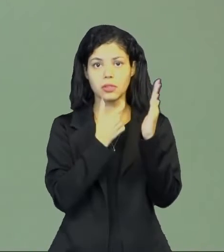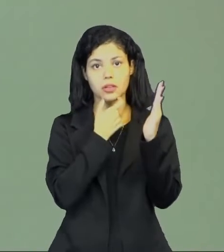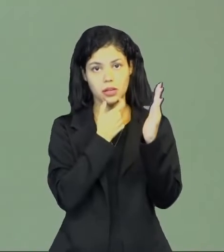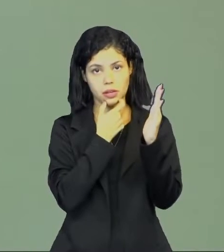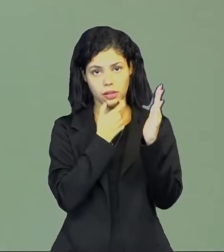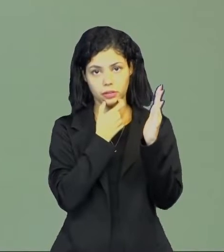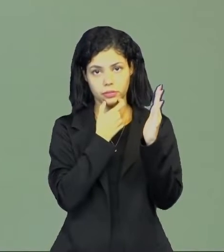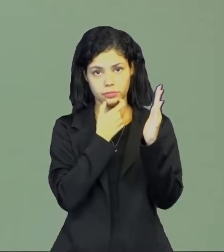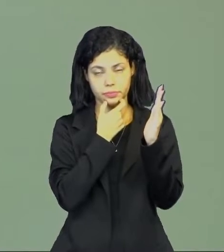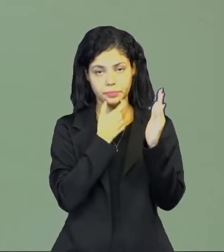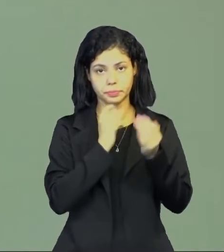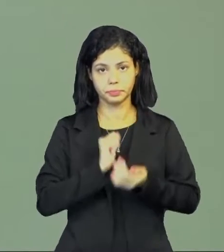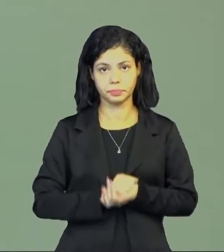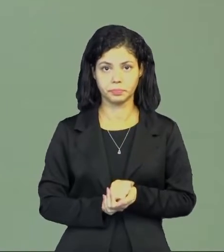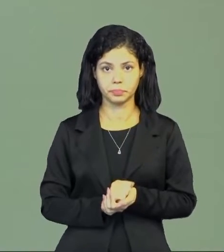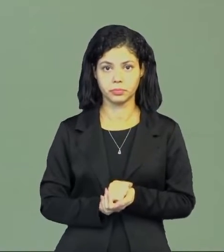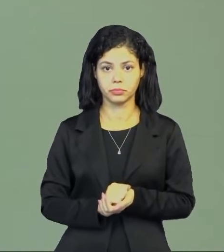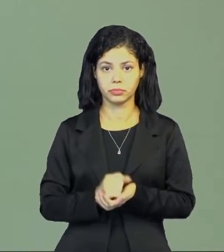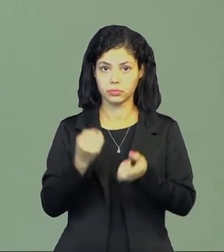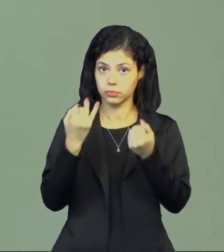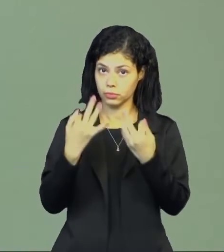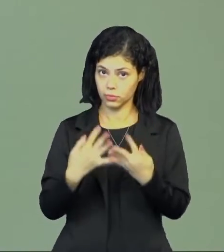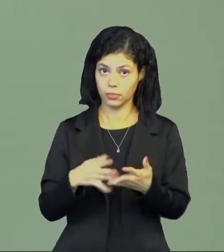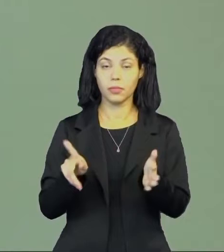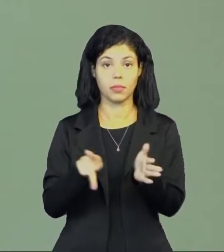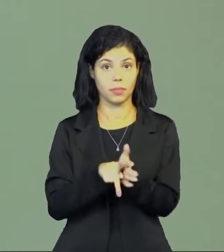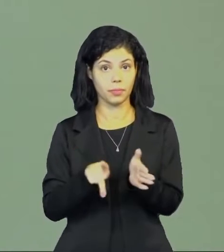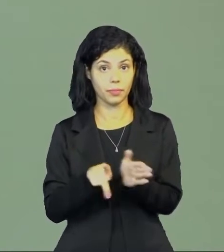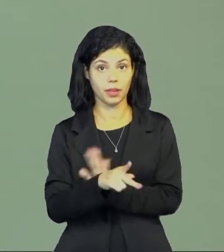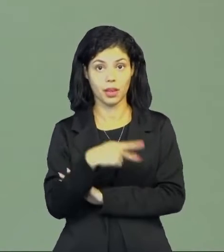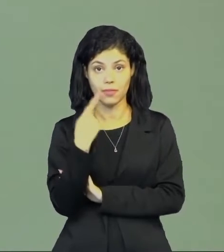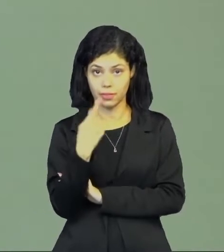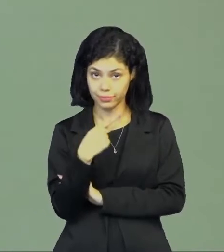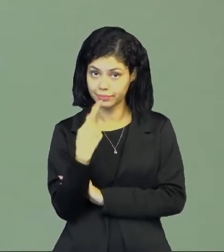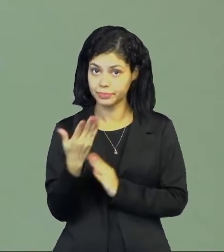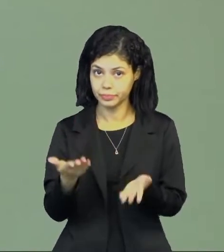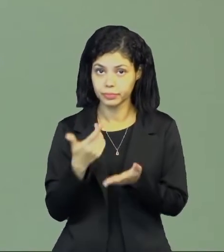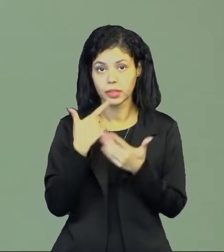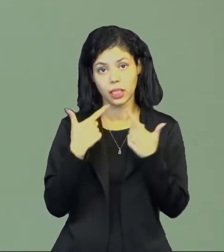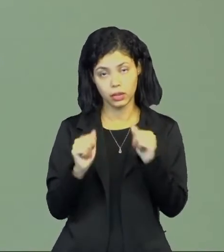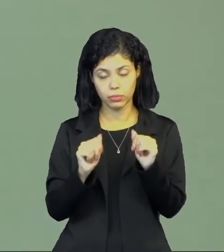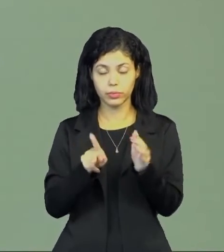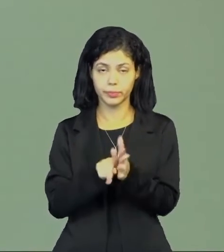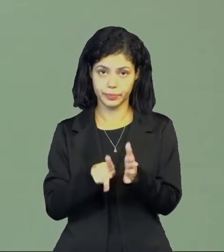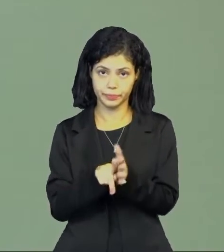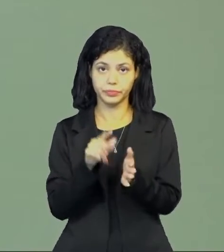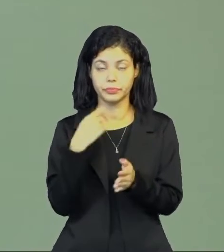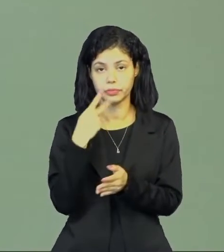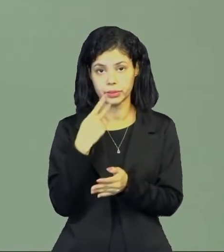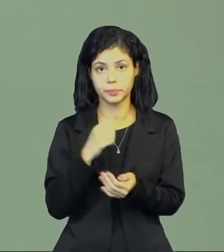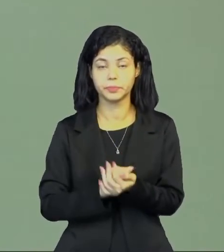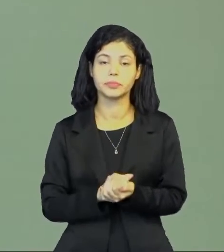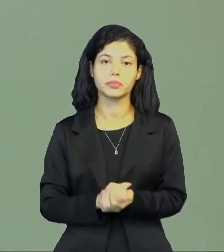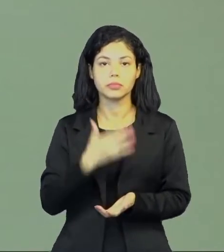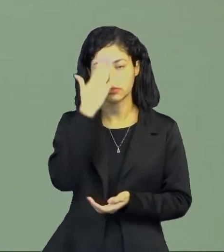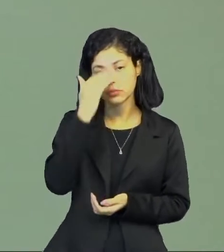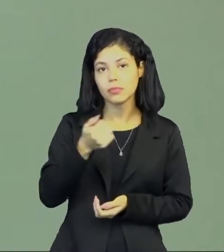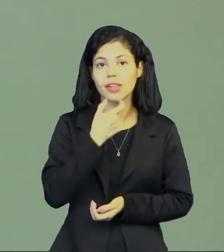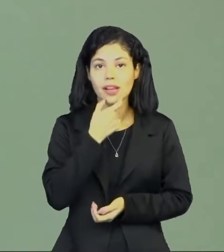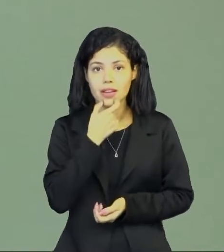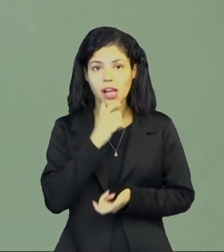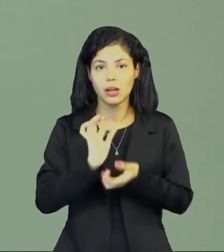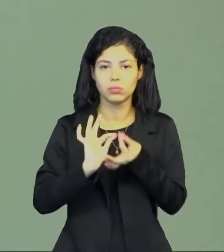aí está no quesito língua falada, né? Porque aí, como sabemos, né, o inglês ele tem